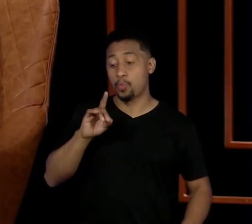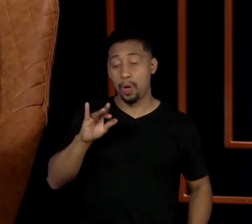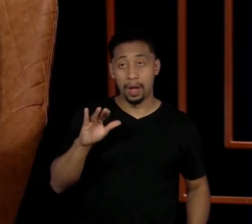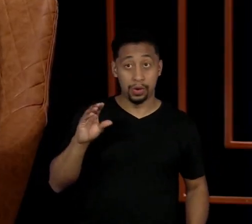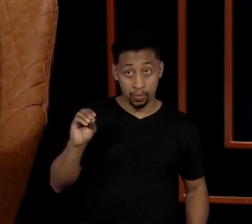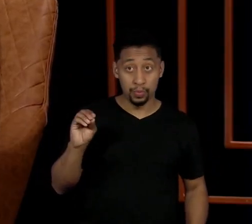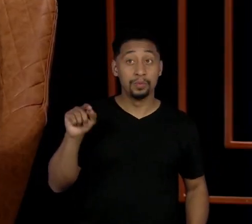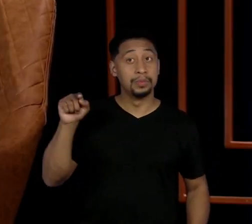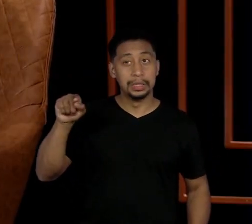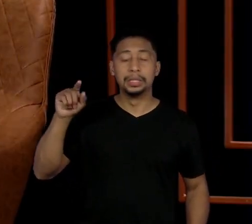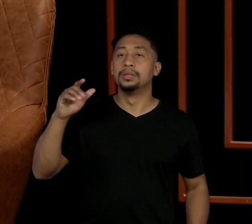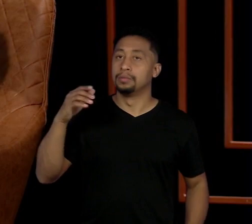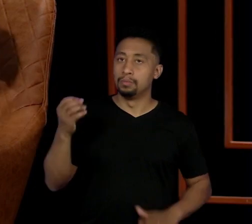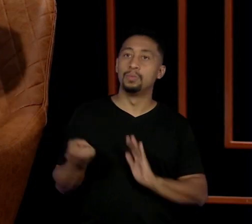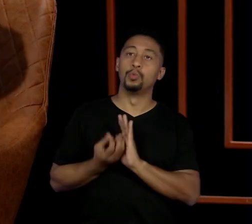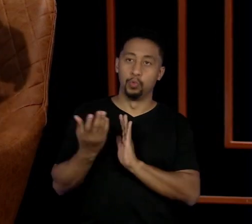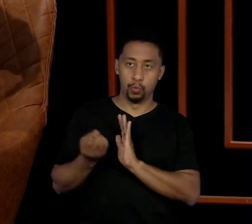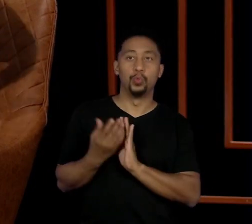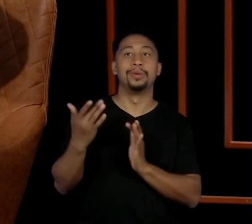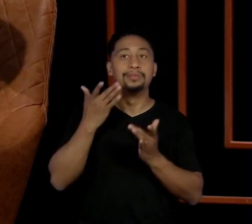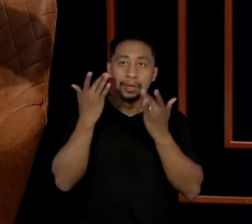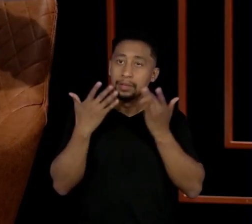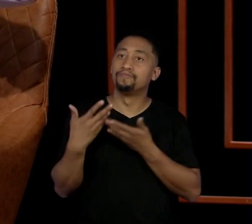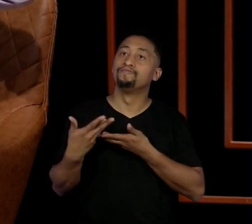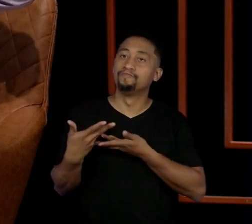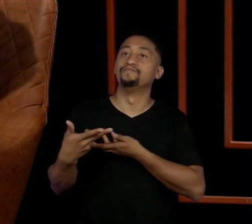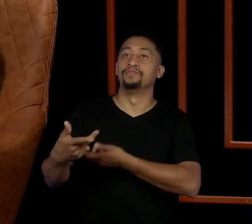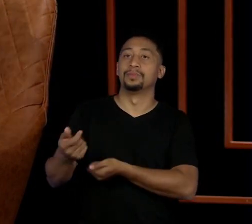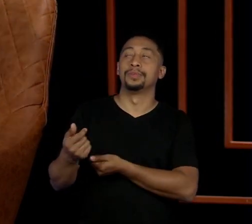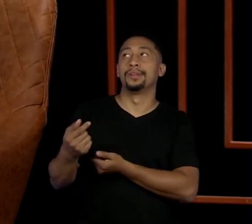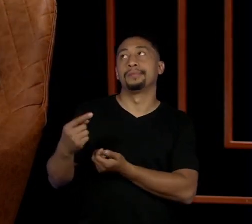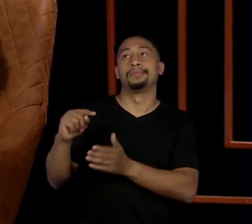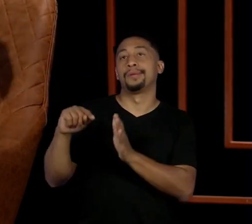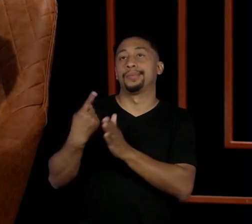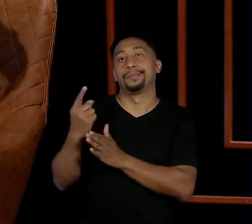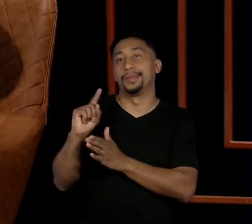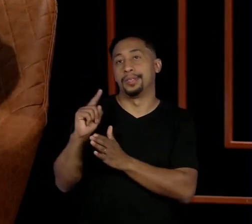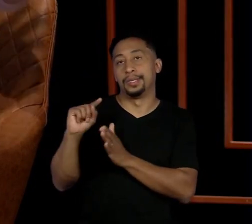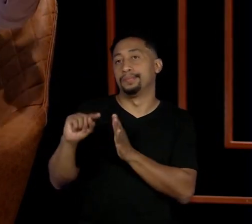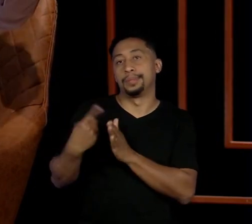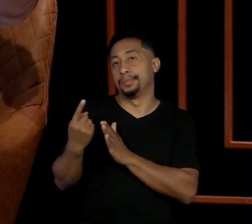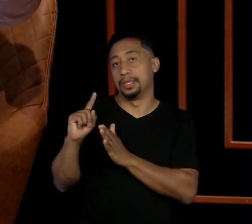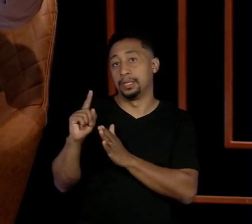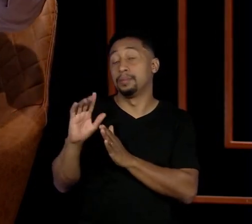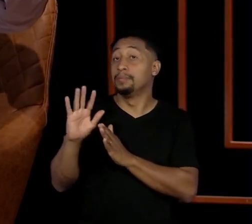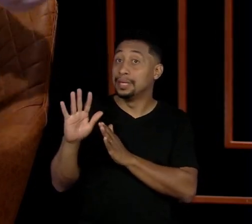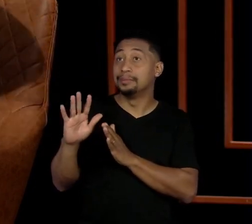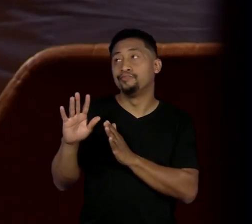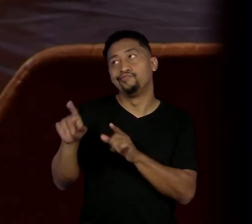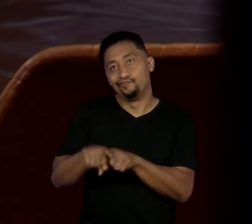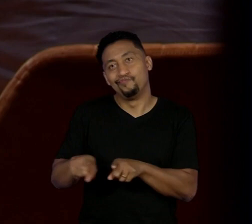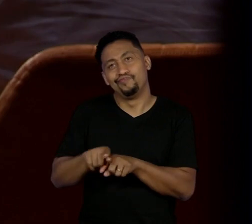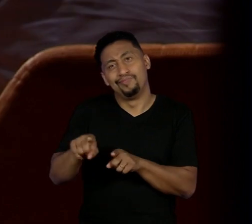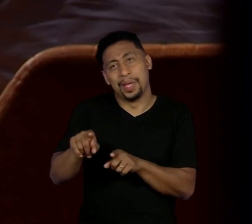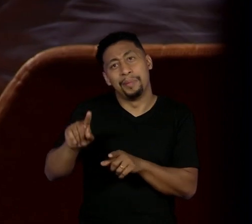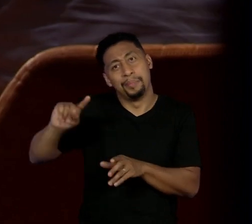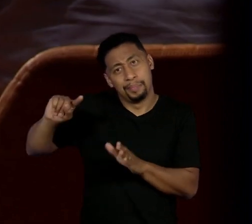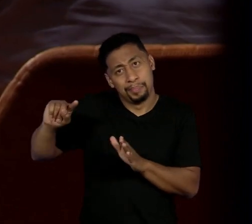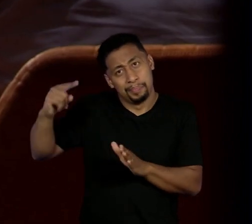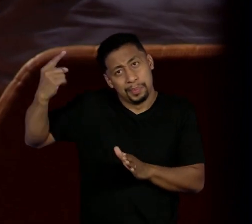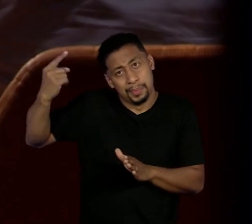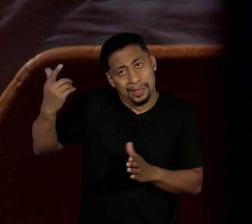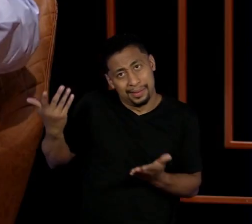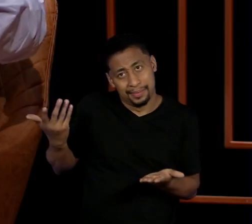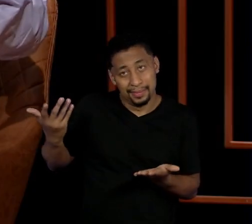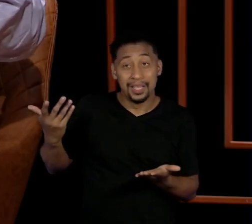me chamou. Aí sim, a primeira... Não é a primeira, você falou bem, não é a primeira, mas é também a primeira. Que